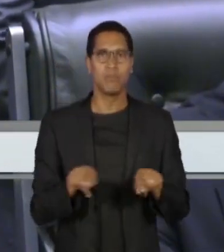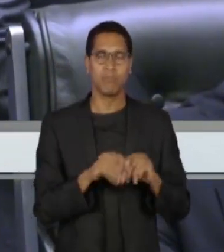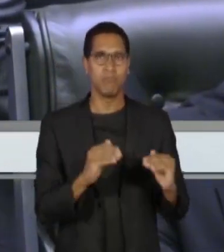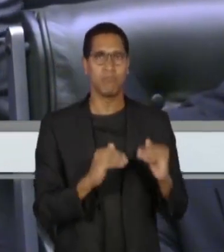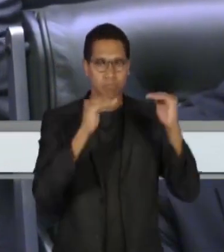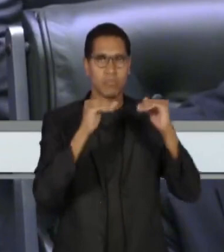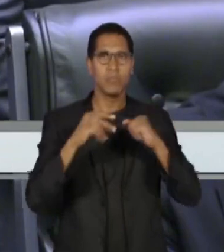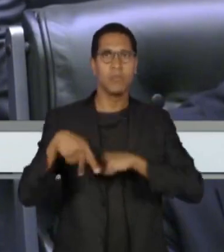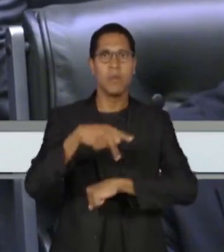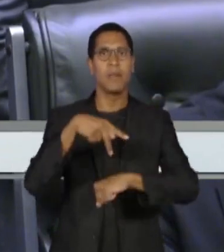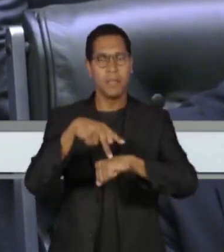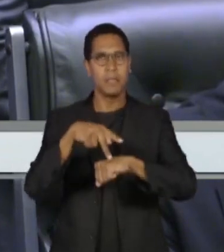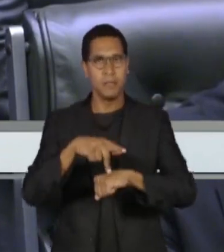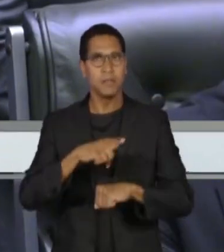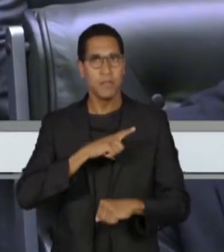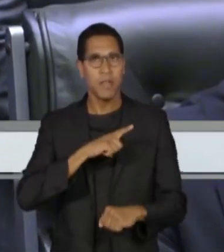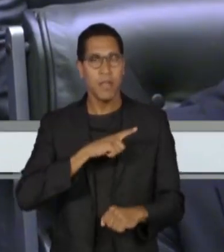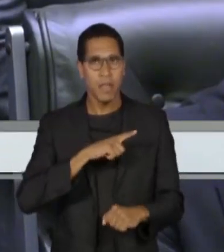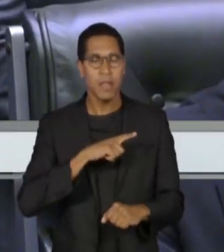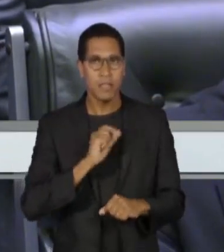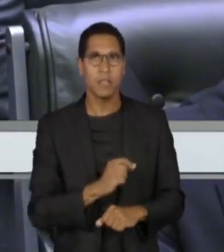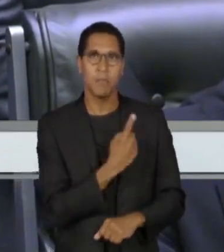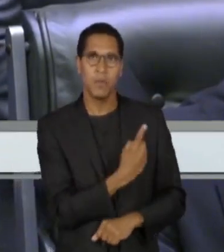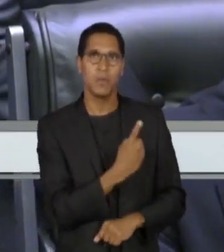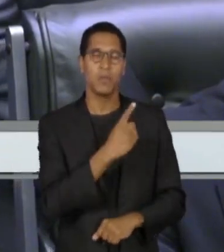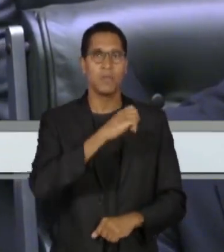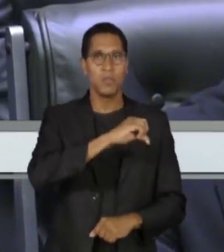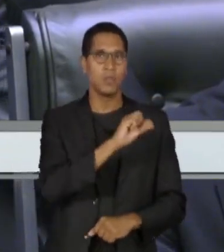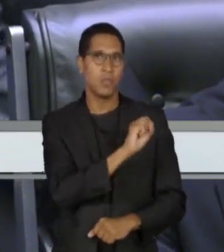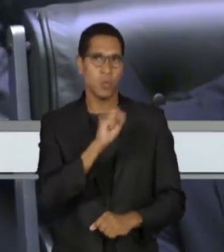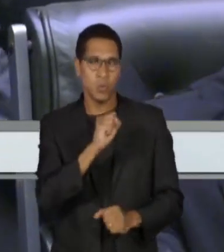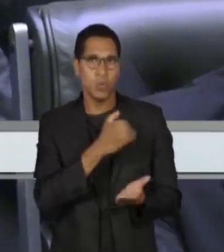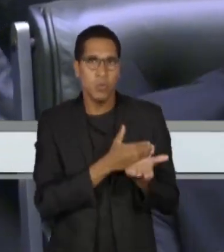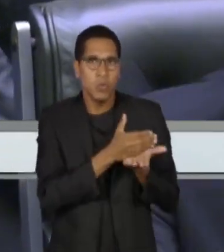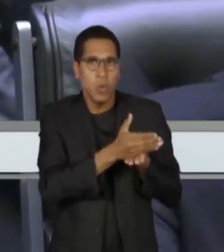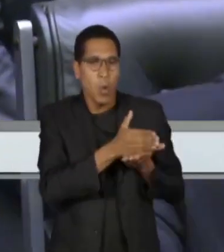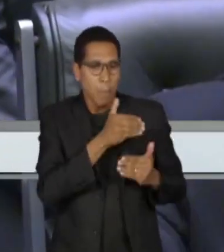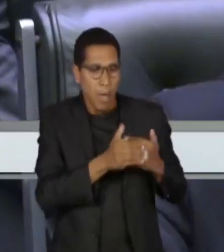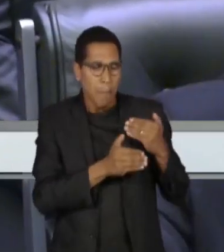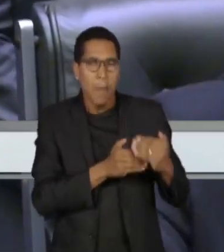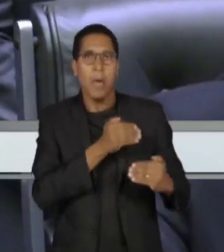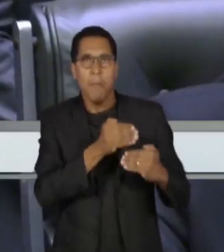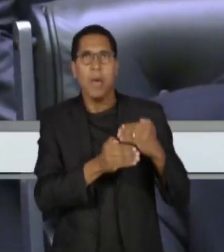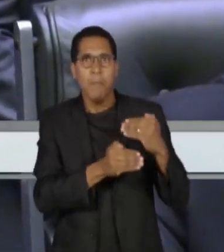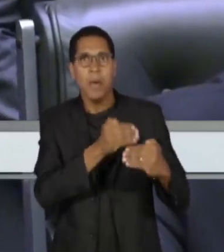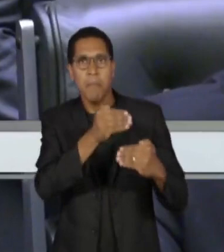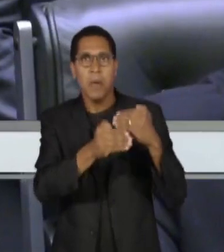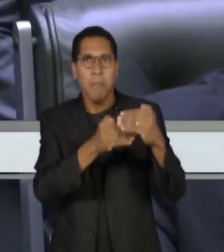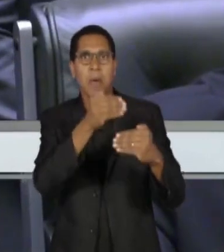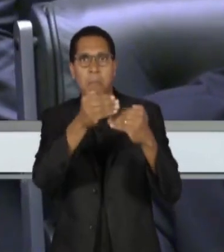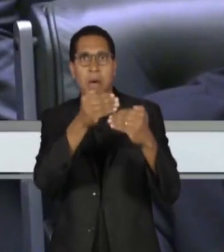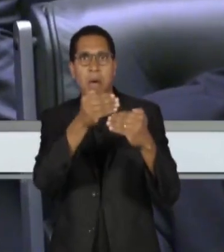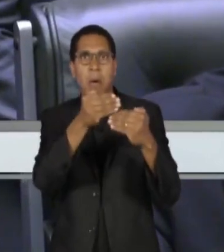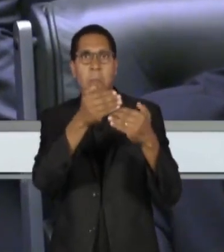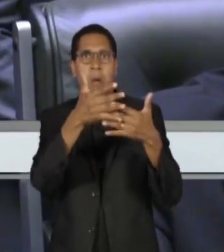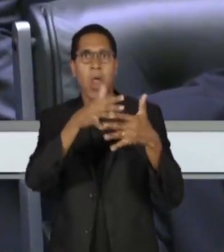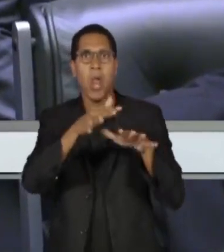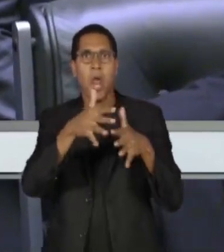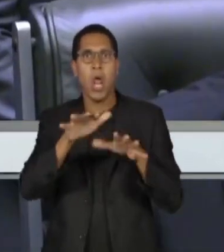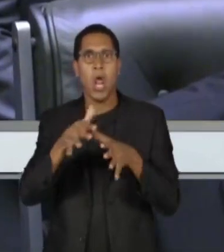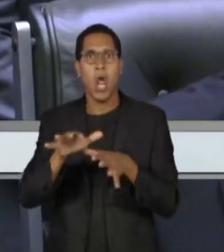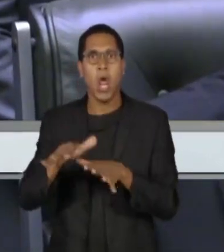essa nação levantou a partir de 1988 vinha sendo sistematicamente demolido nos anos